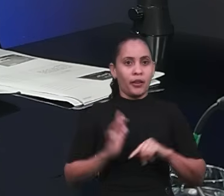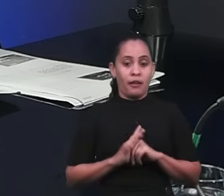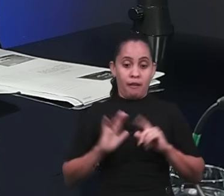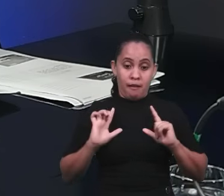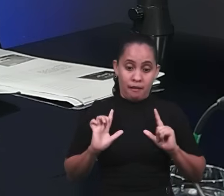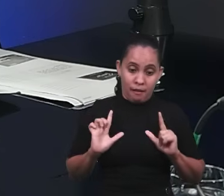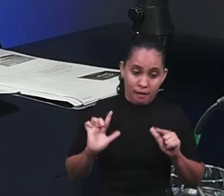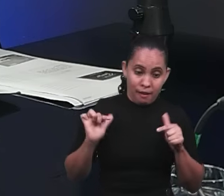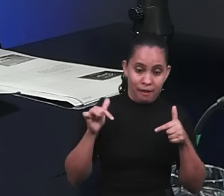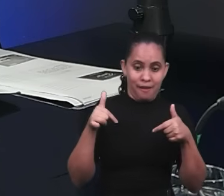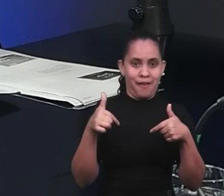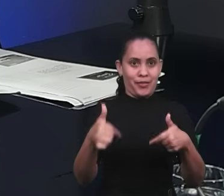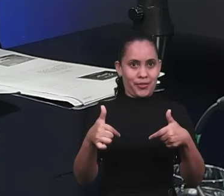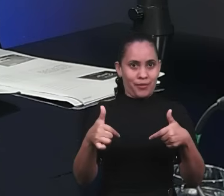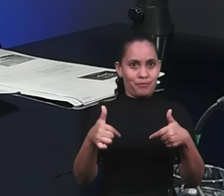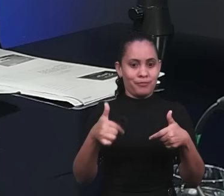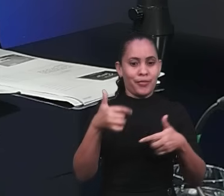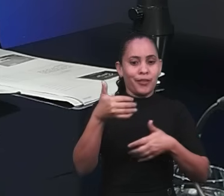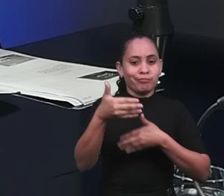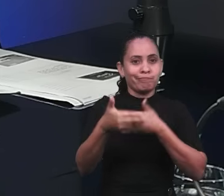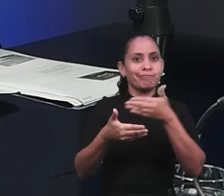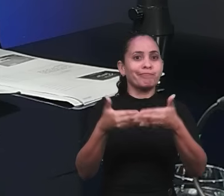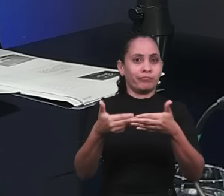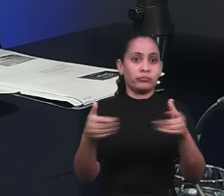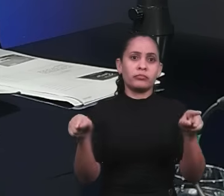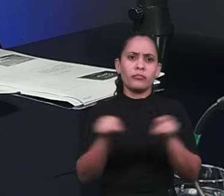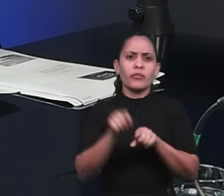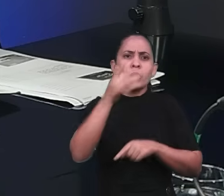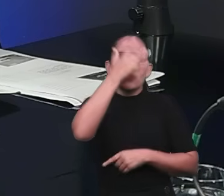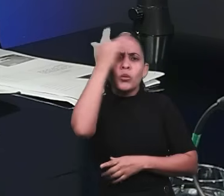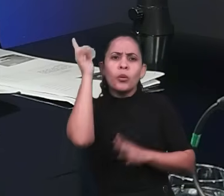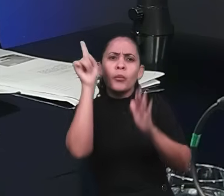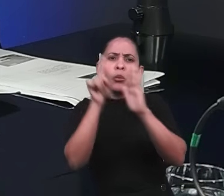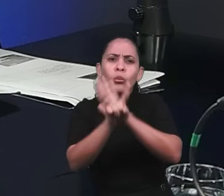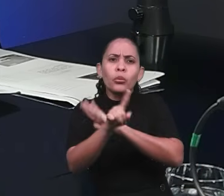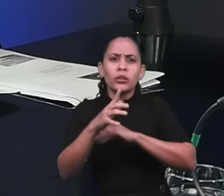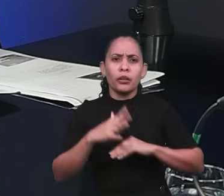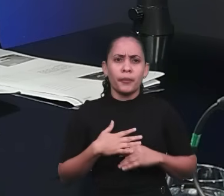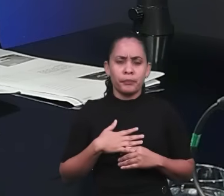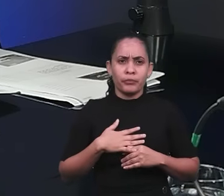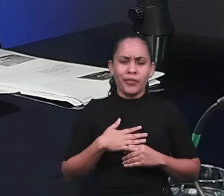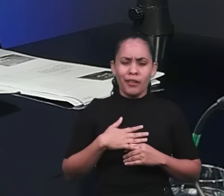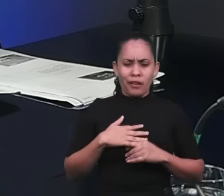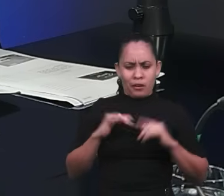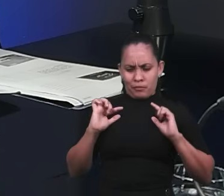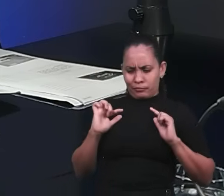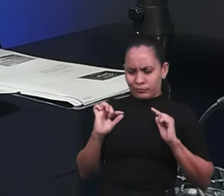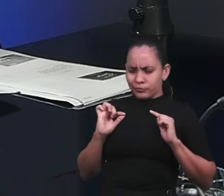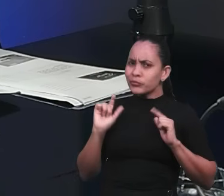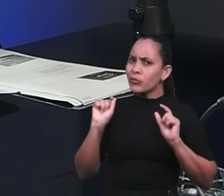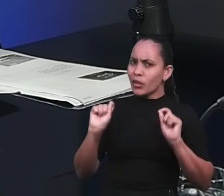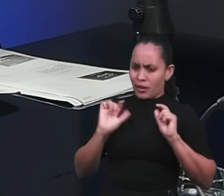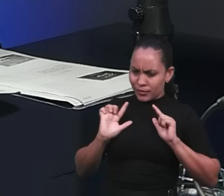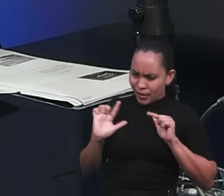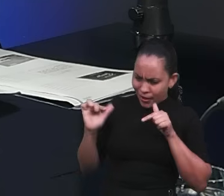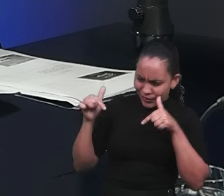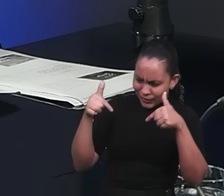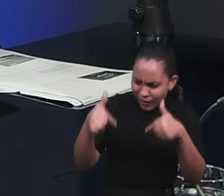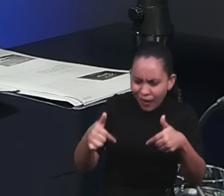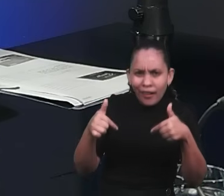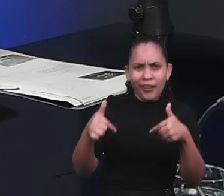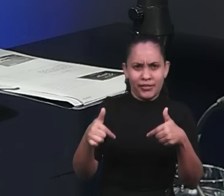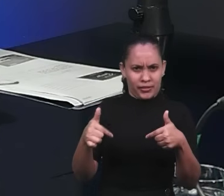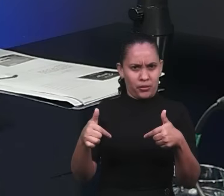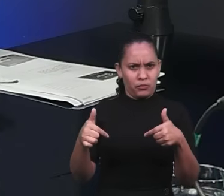e processo. Aí as pessoas perguntam, mas o que é ato da salvação e processo